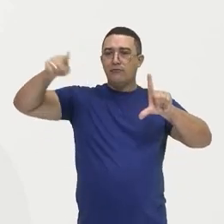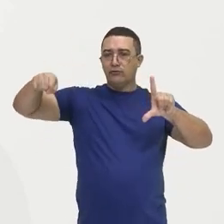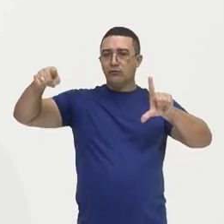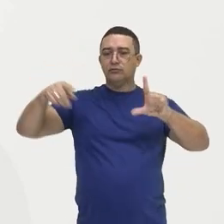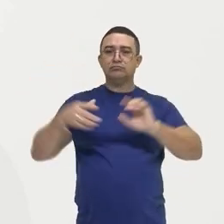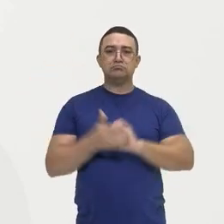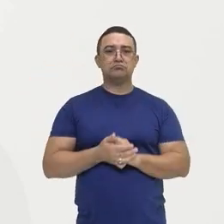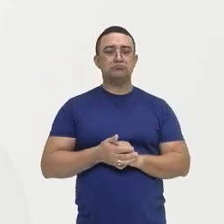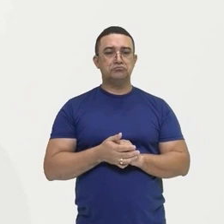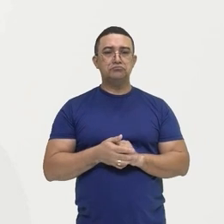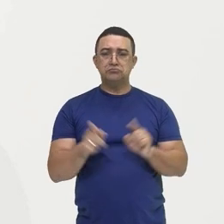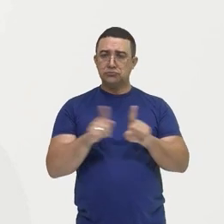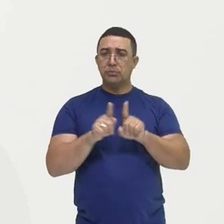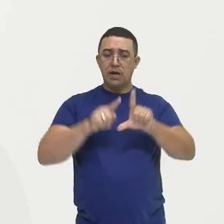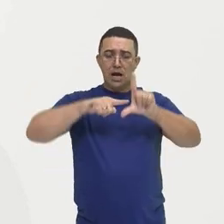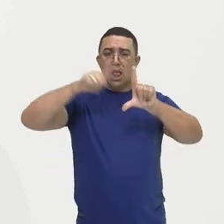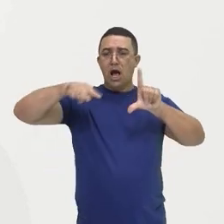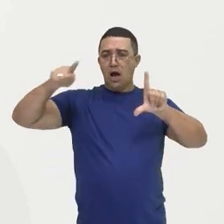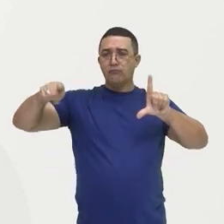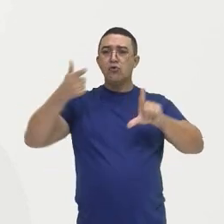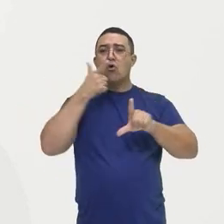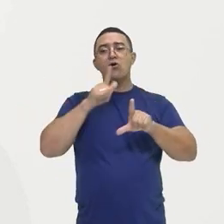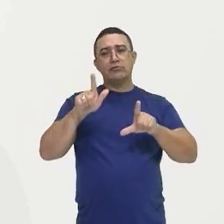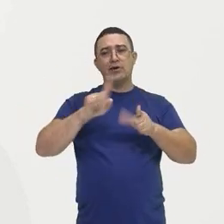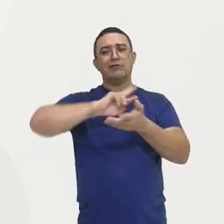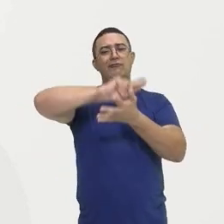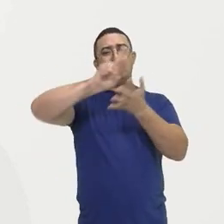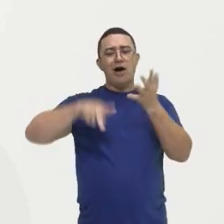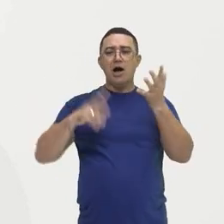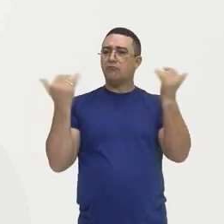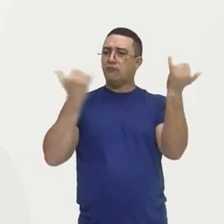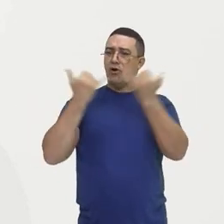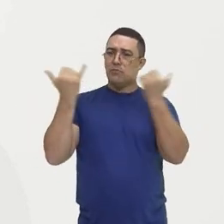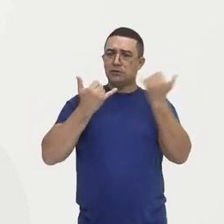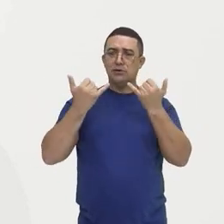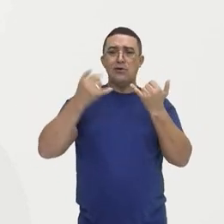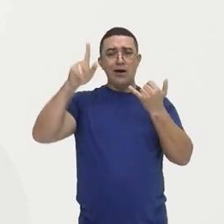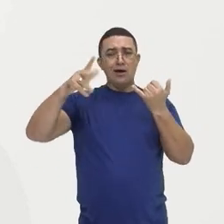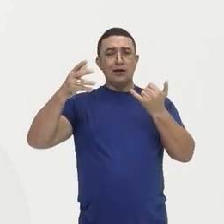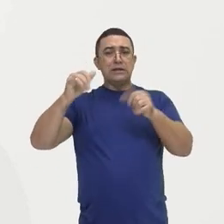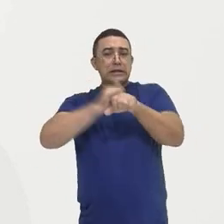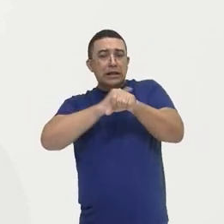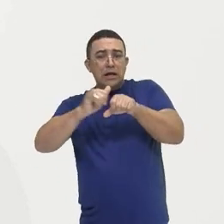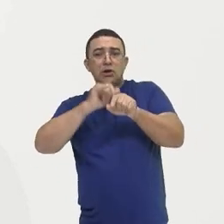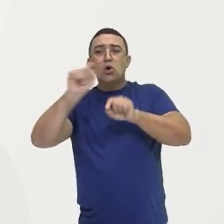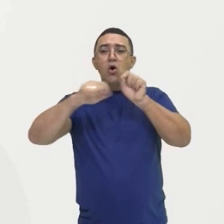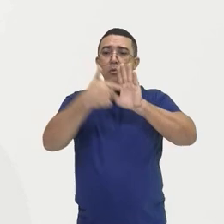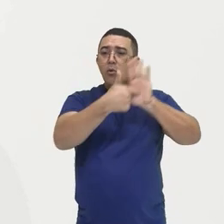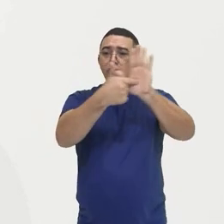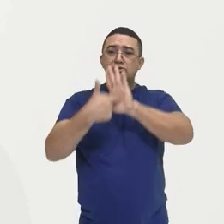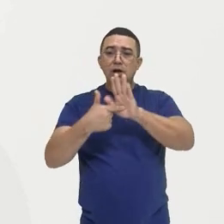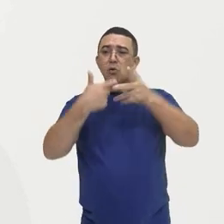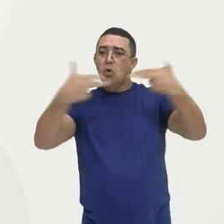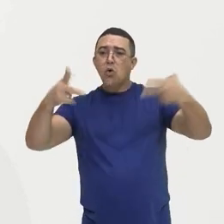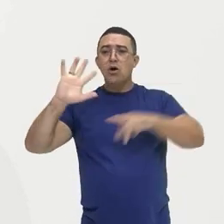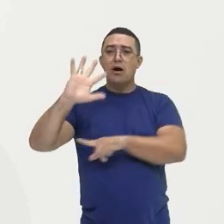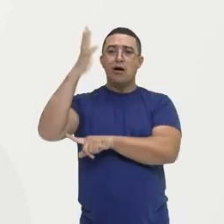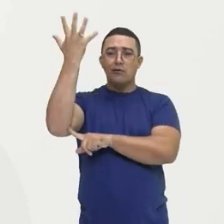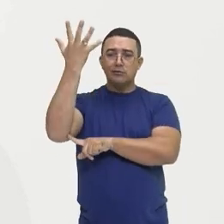me passar inúmeras informações. Eles são recursos utilizados aí para representar um fenômeno que ele